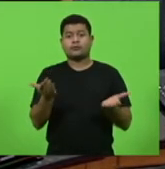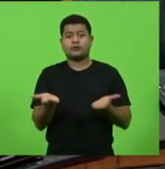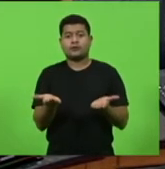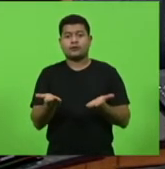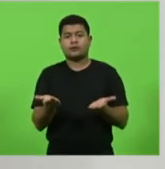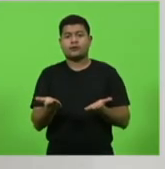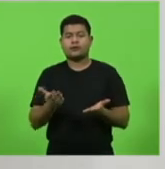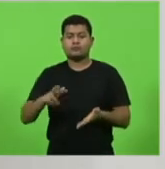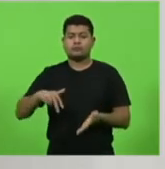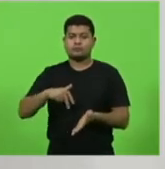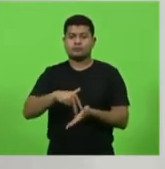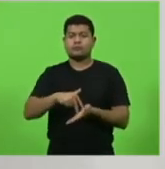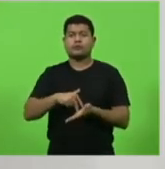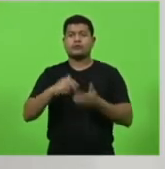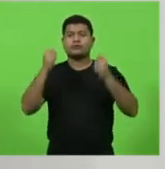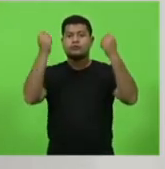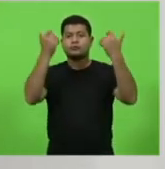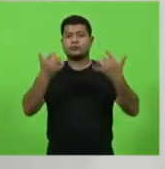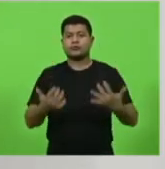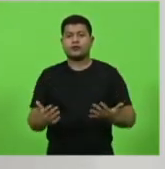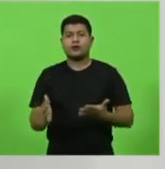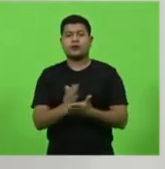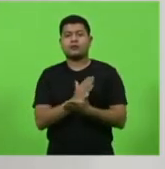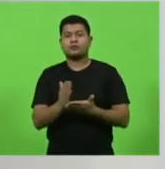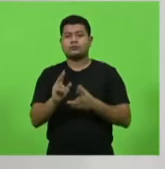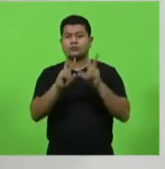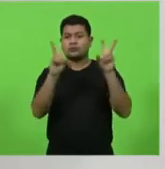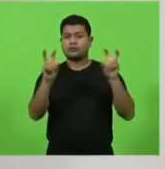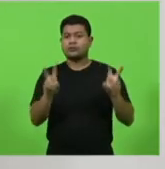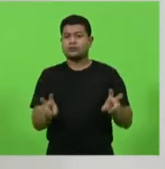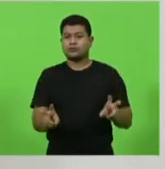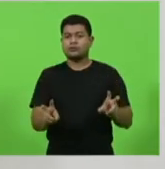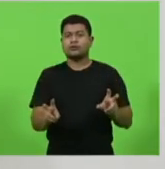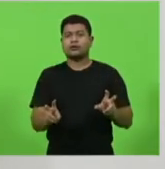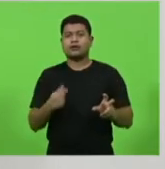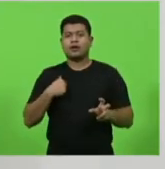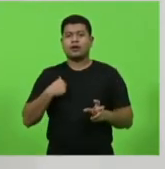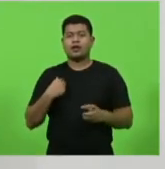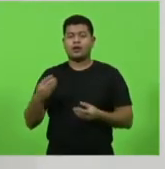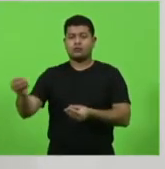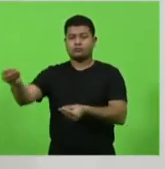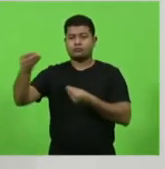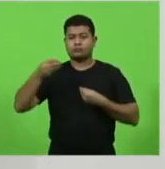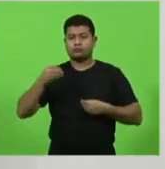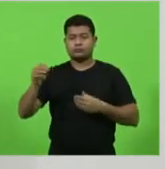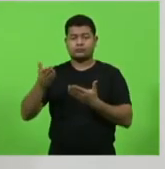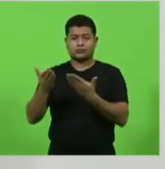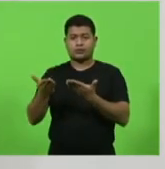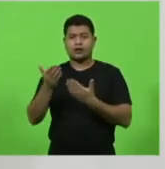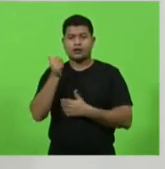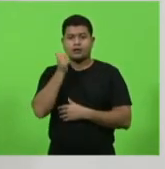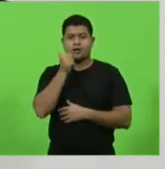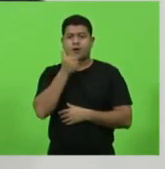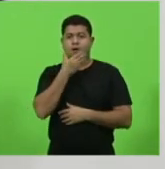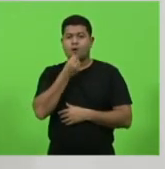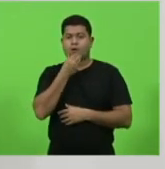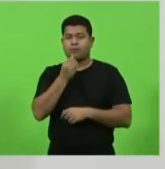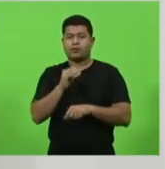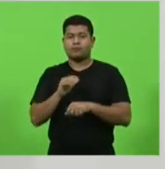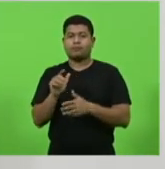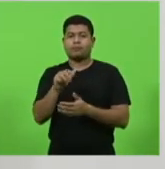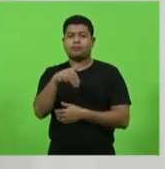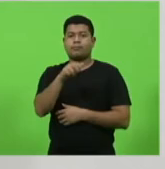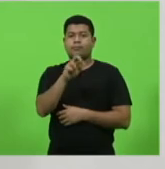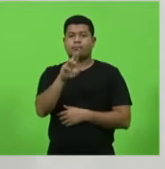alguns registros. Eu recebi do jornalista Mauro De Marque,